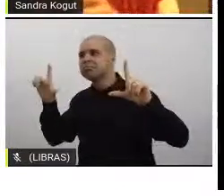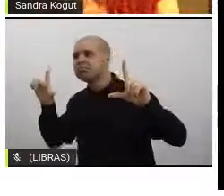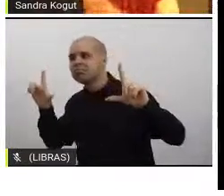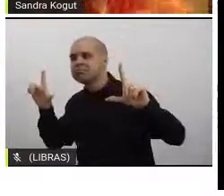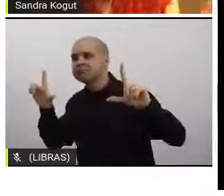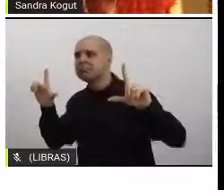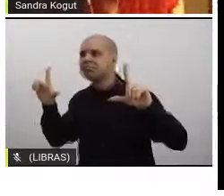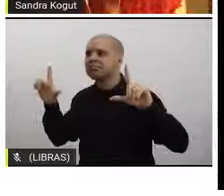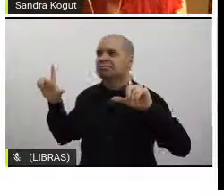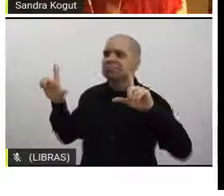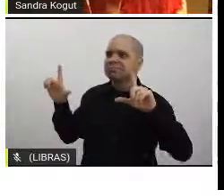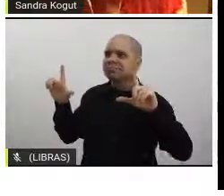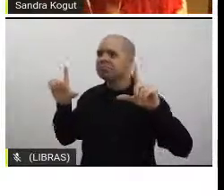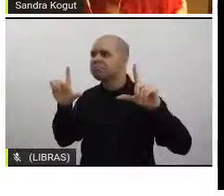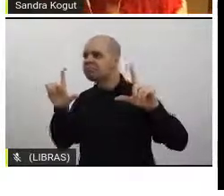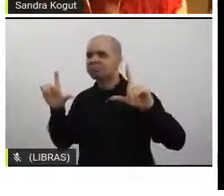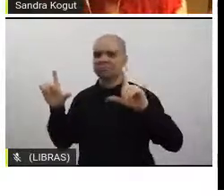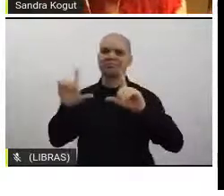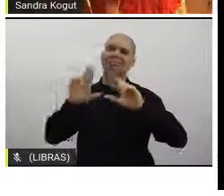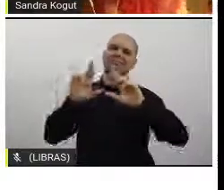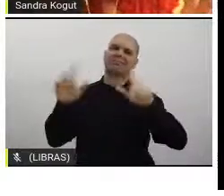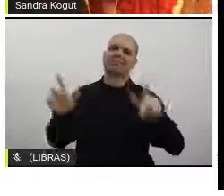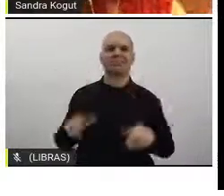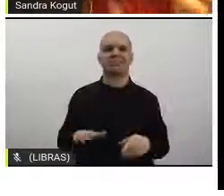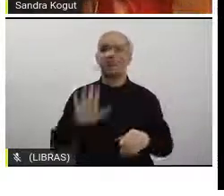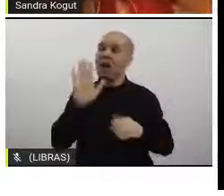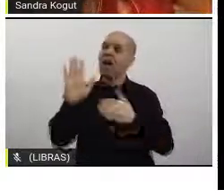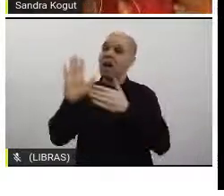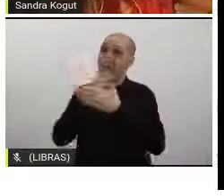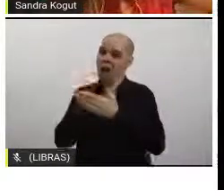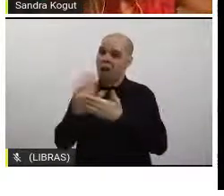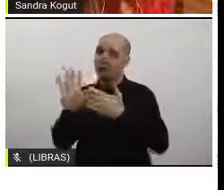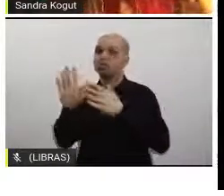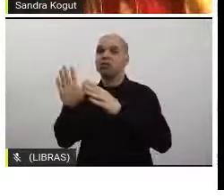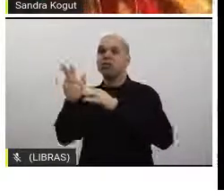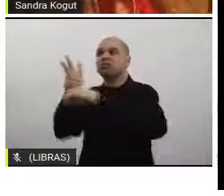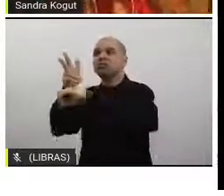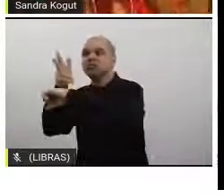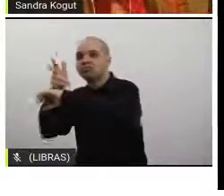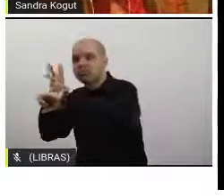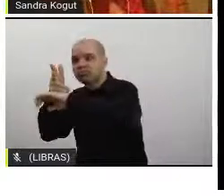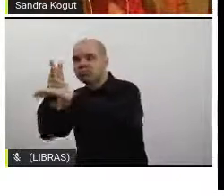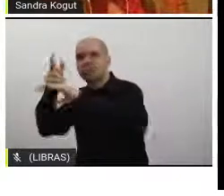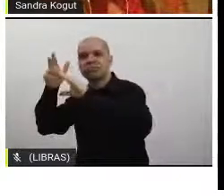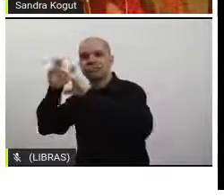mistura imagens da rua, que sai da cabine. Ah, e verdade.